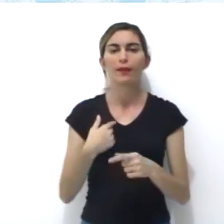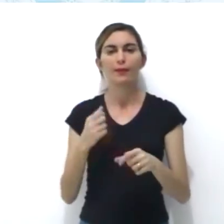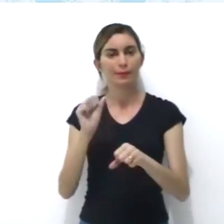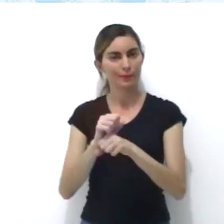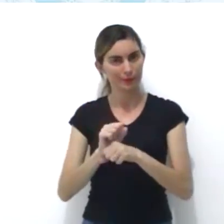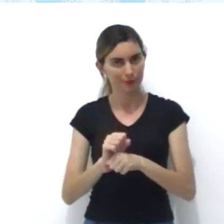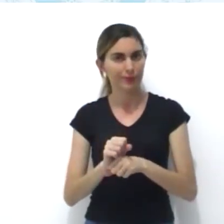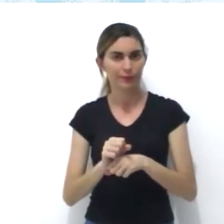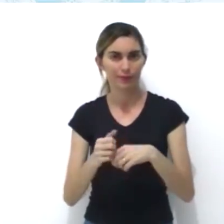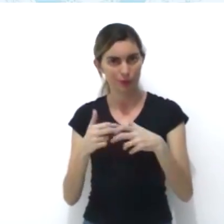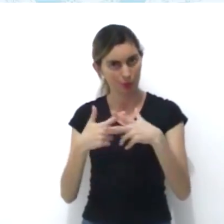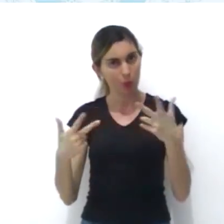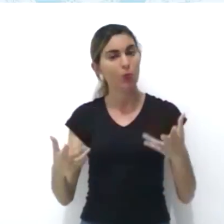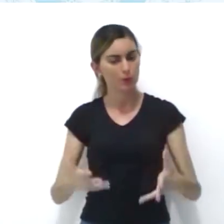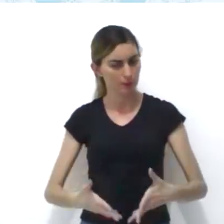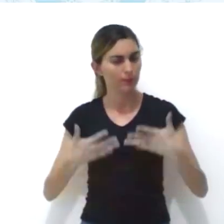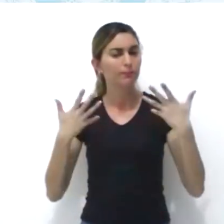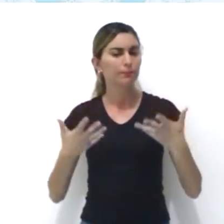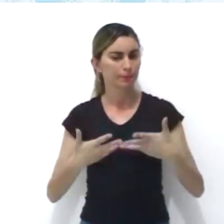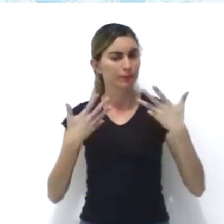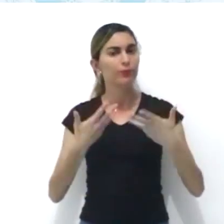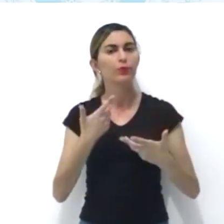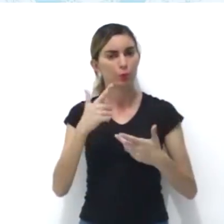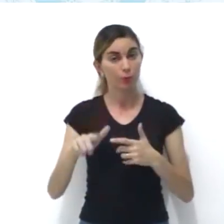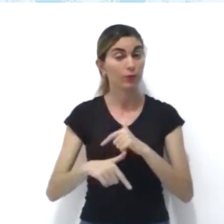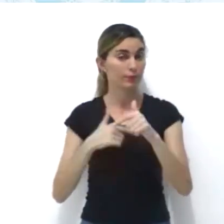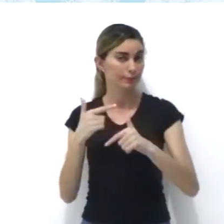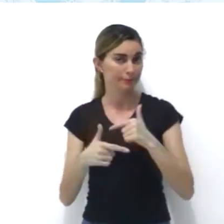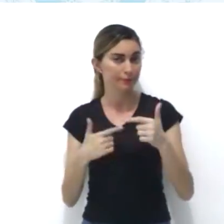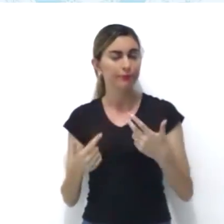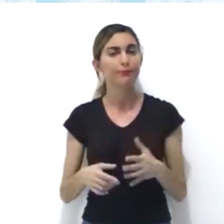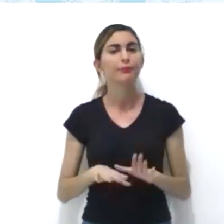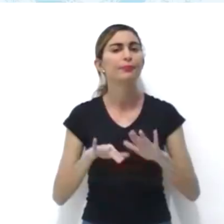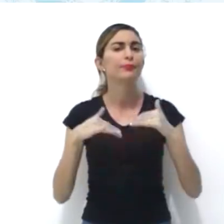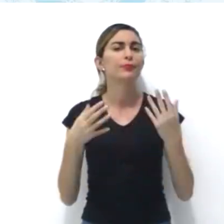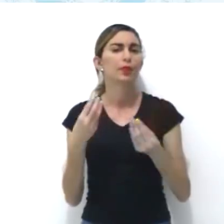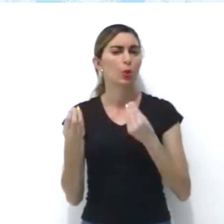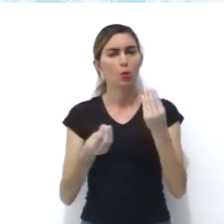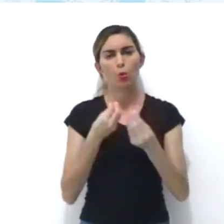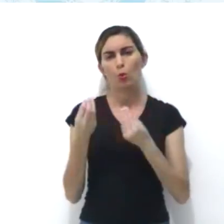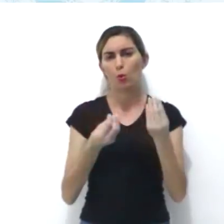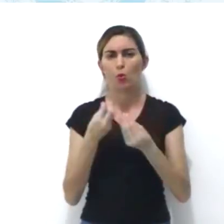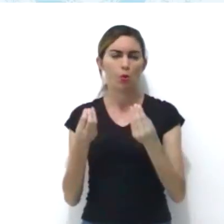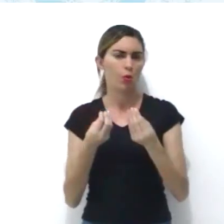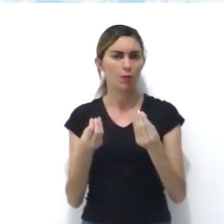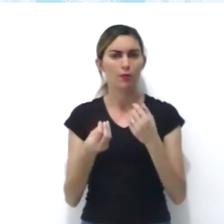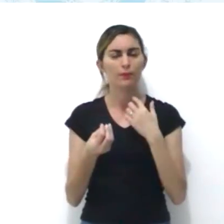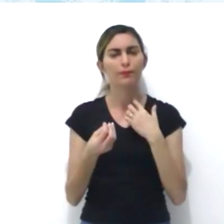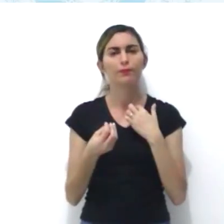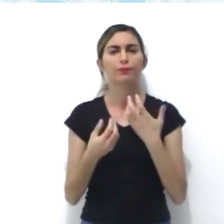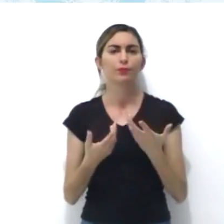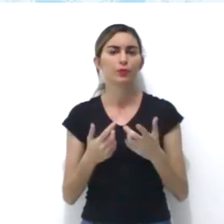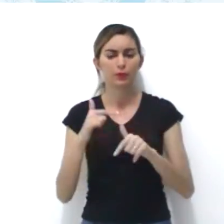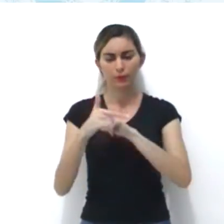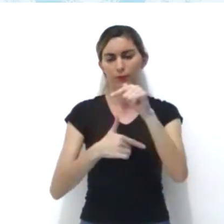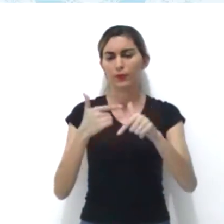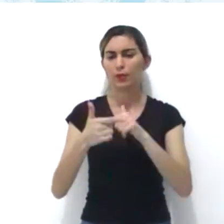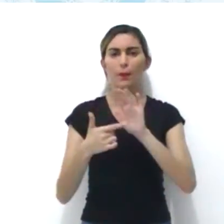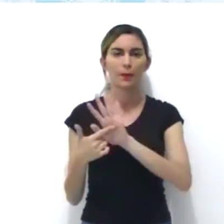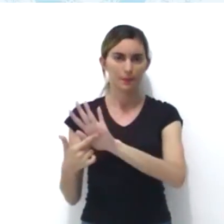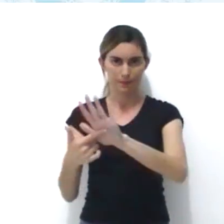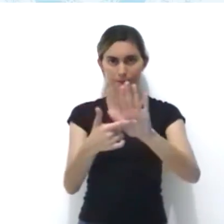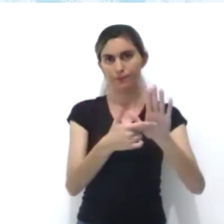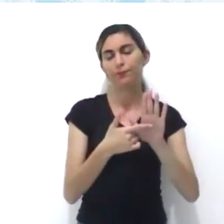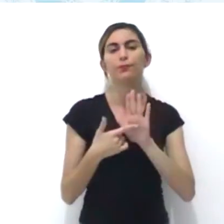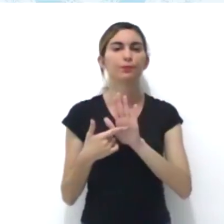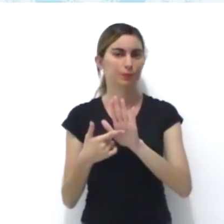aí? Então, tem que ser aquela coisa de instigar o outro a querer ver o teu trabalho. E aí, como é que funciona? Os